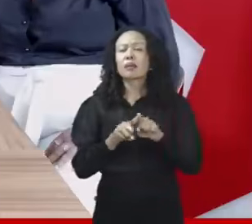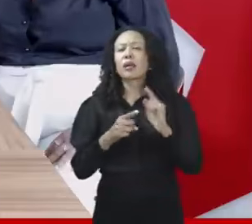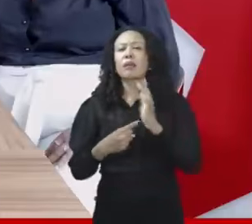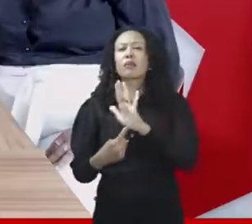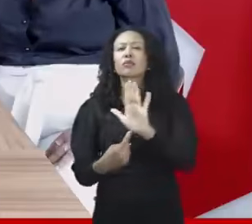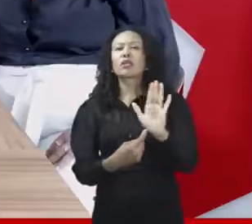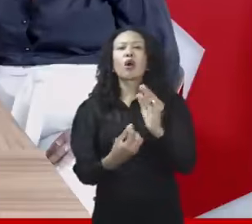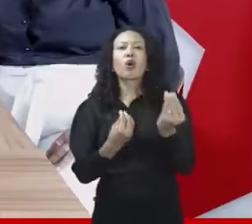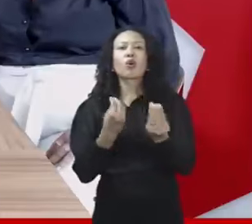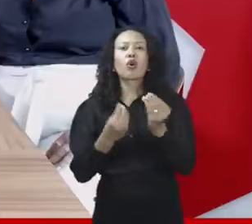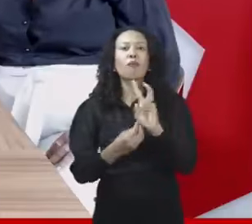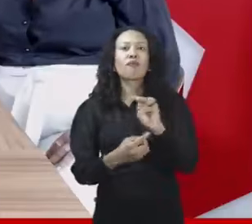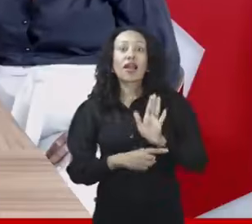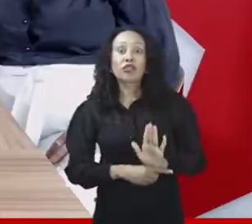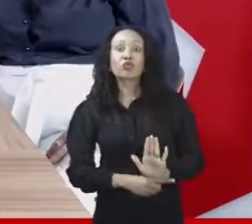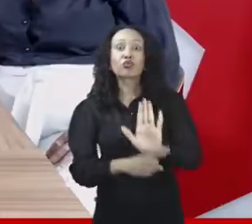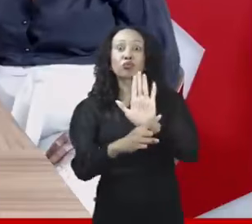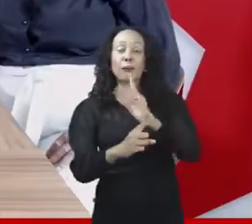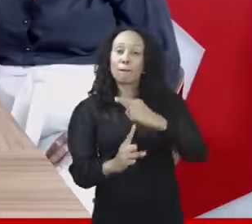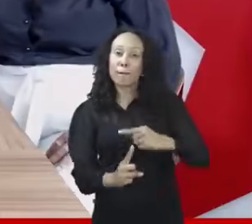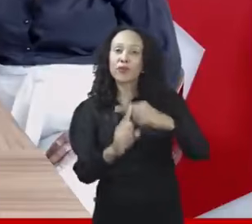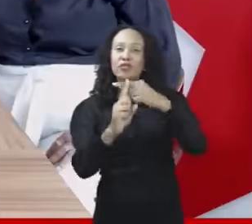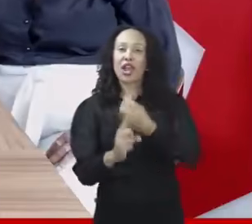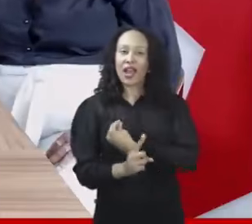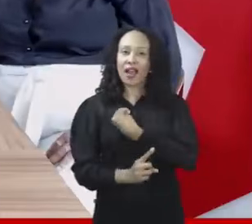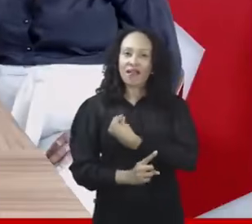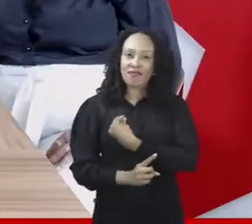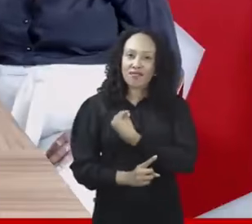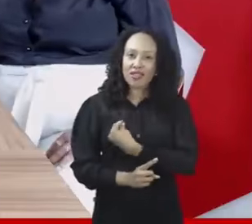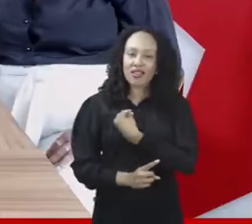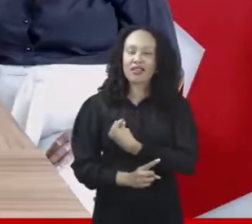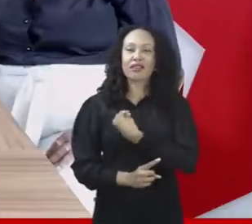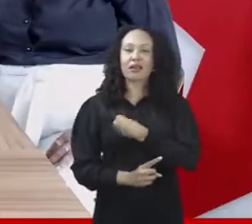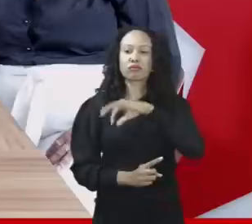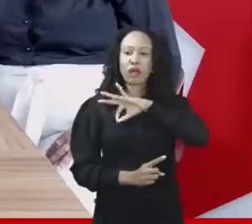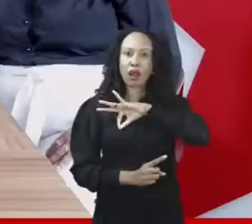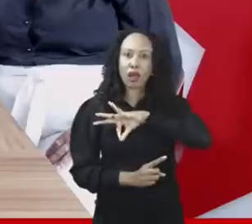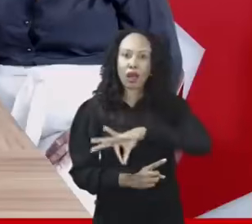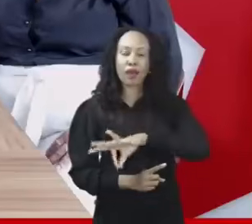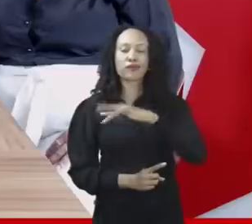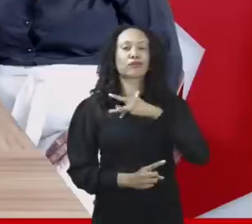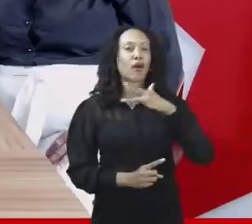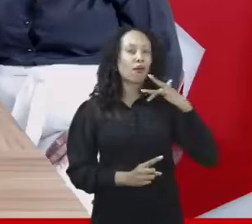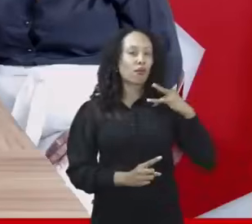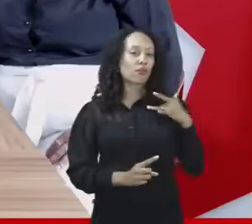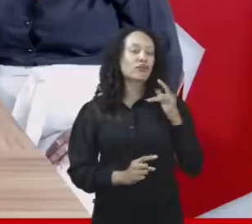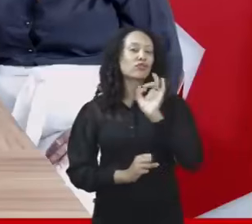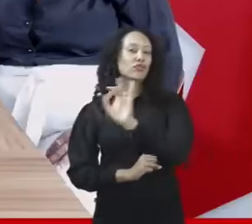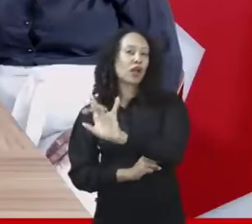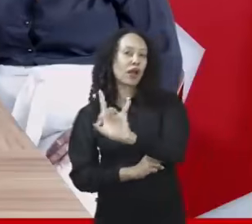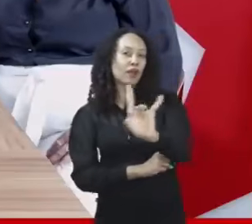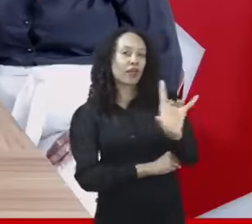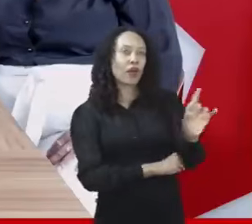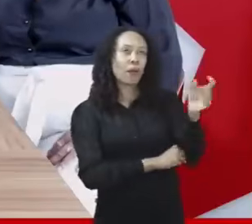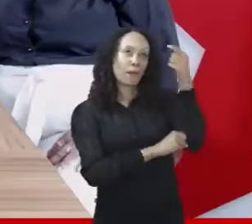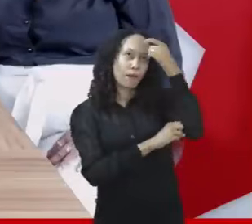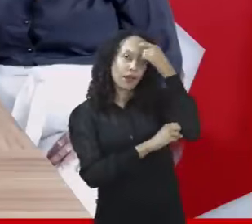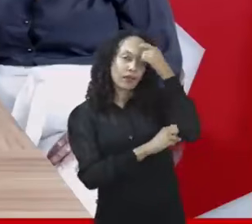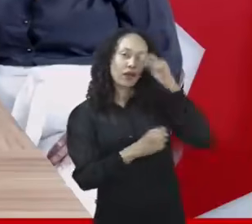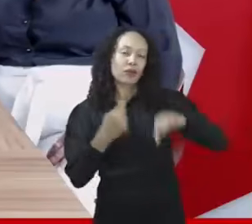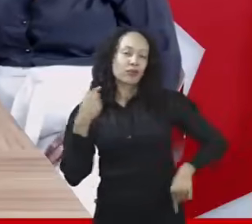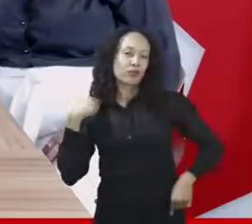impactar positivamente a vida dele, o bolso dele, e principalmente a saúde dele, né? Físico e mental.